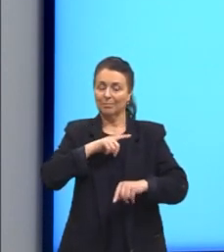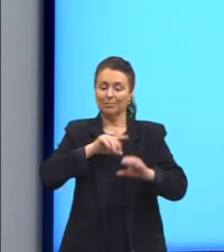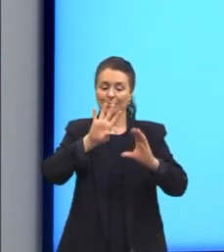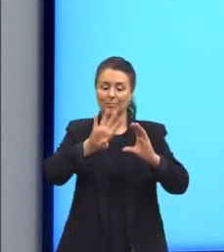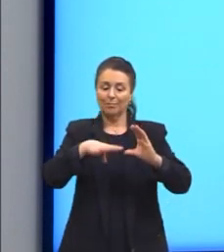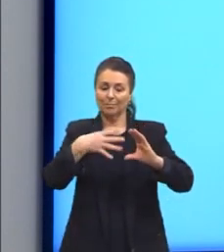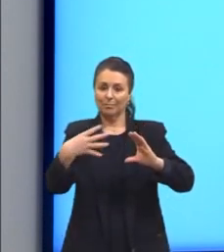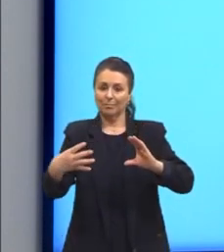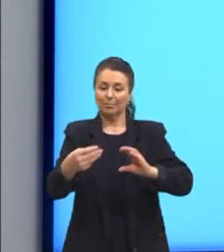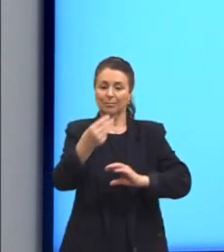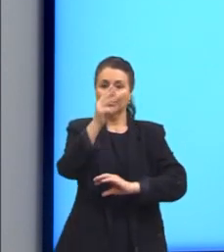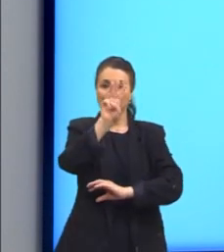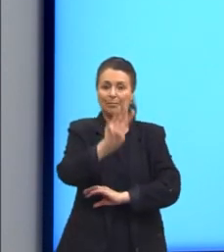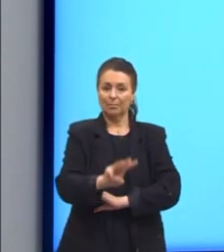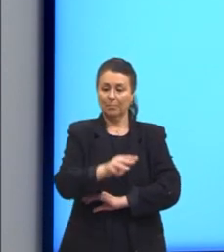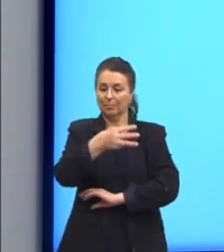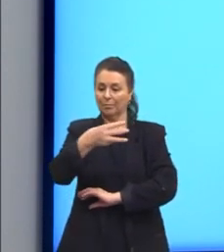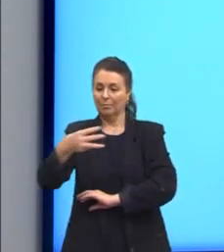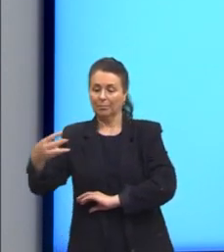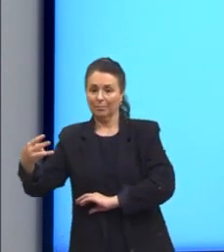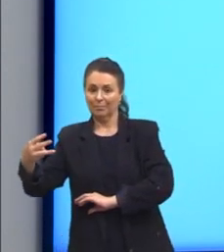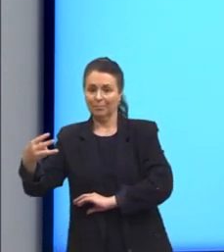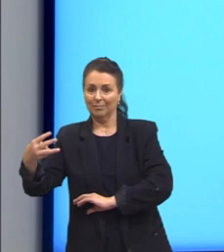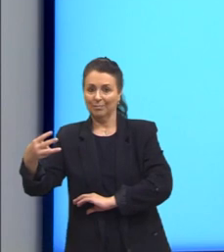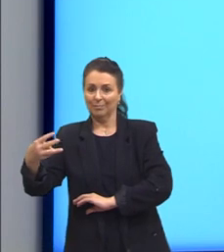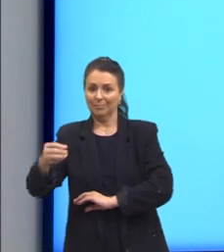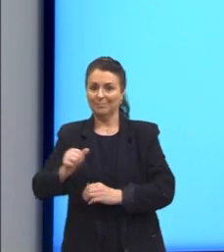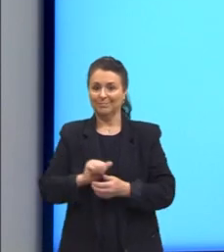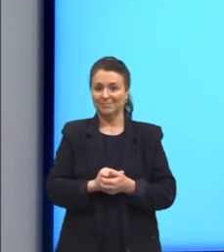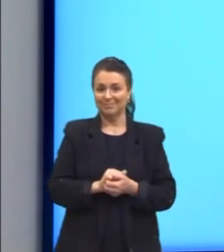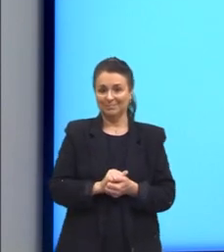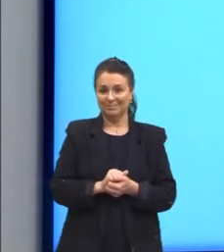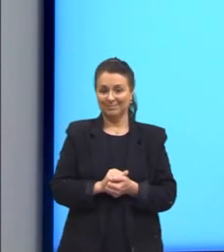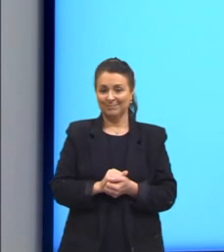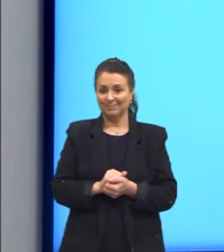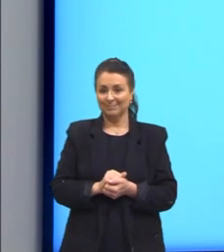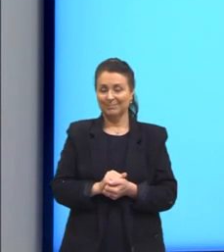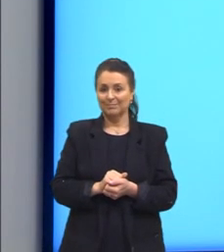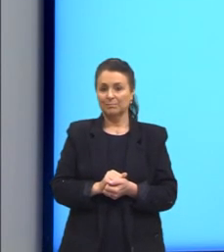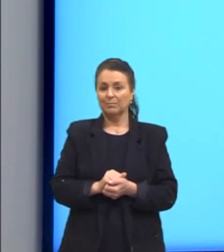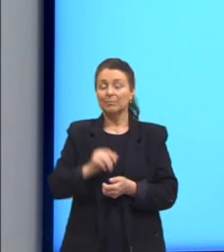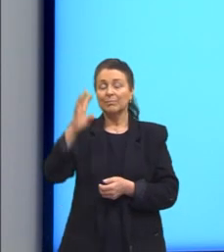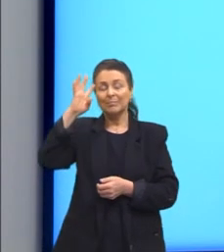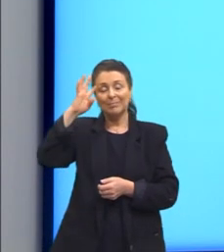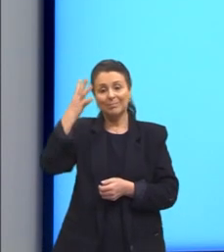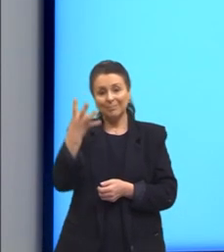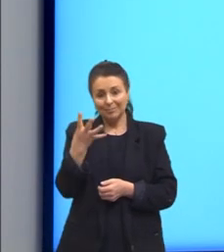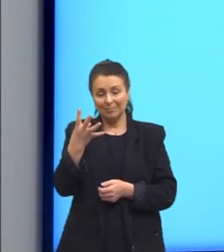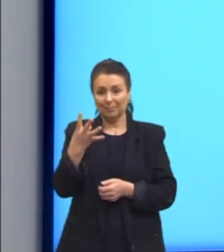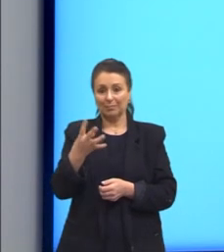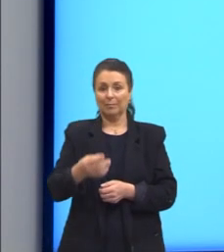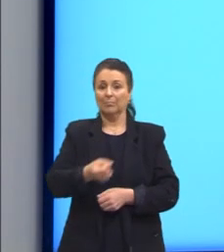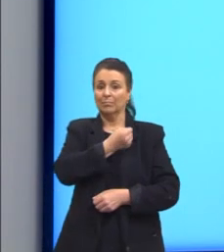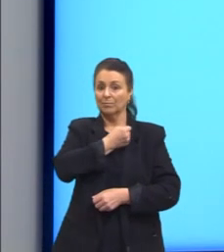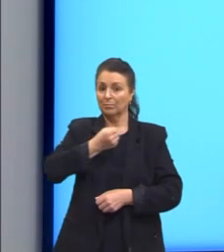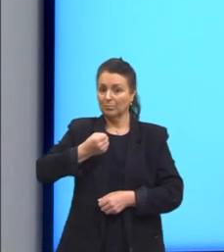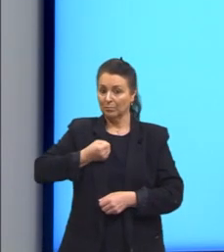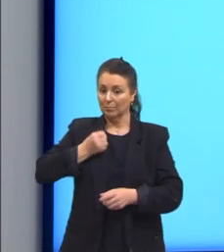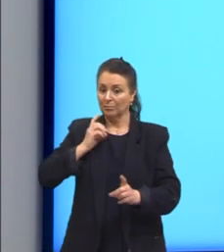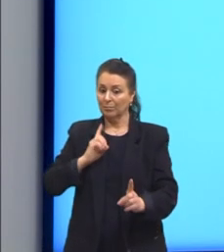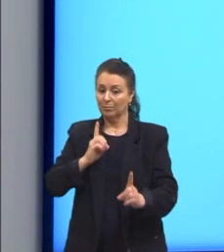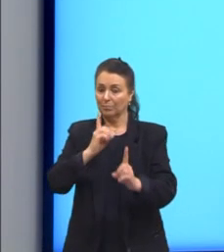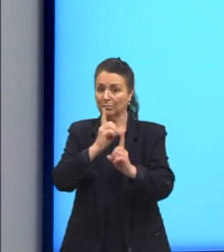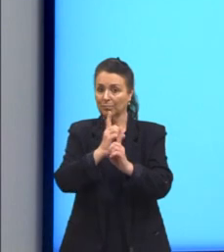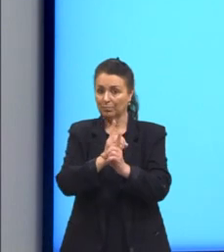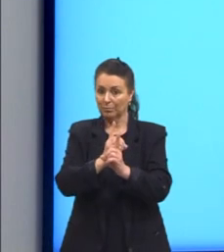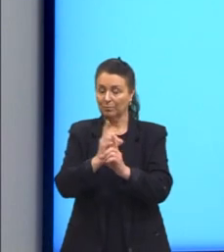matriz né três por três três linhas e três colunas o resultado do determinante ele vai